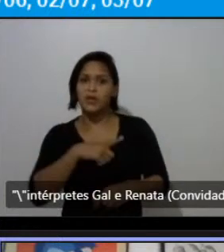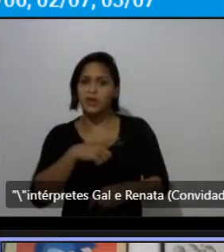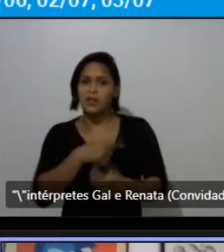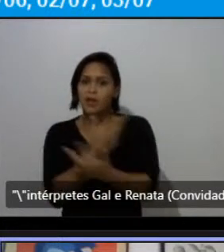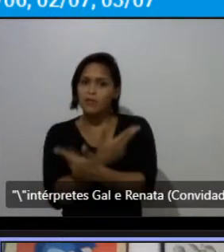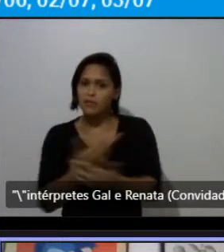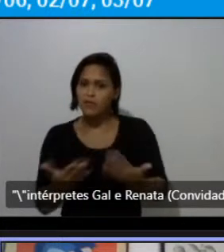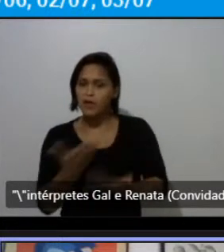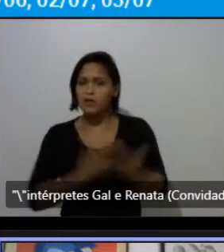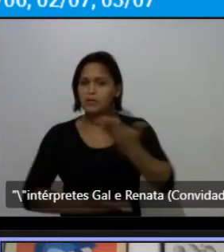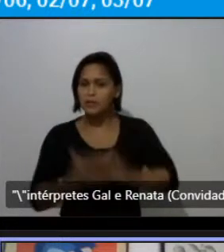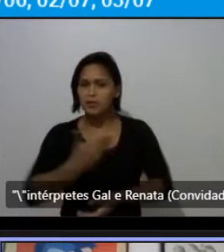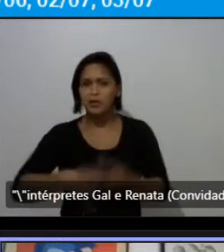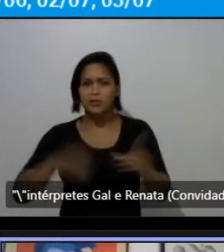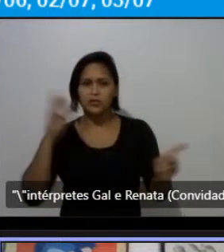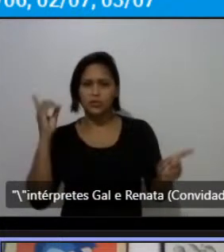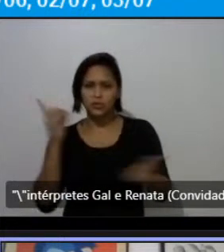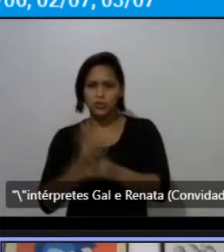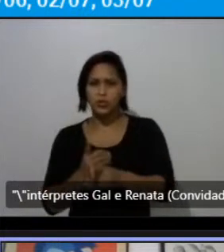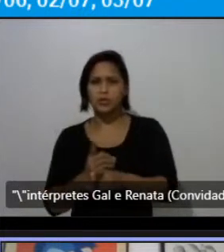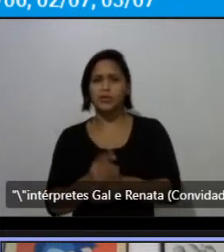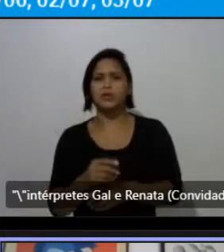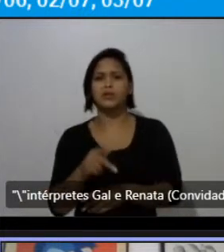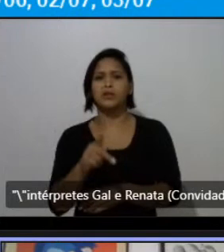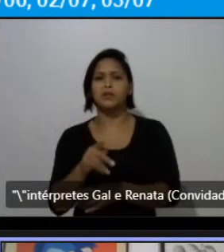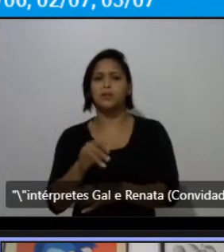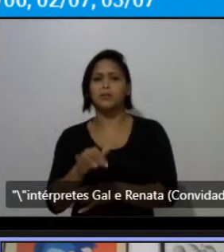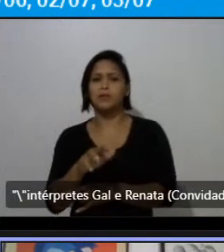que participaram desse encontro, Piraquaras, que